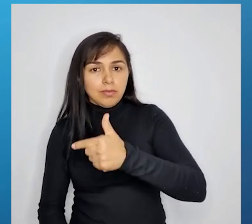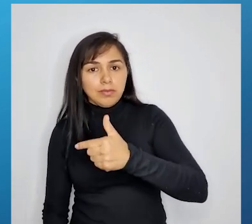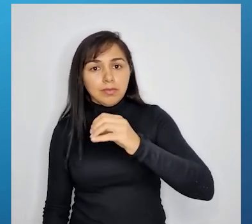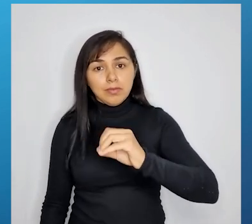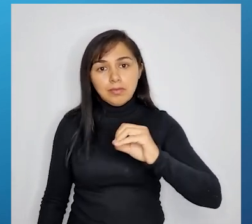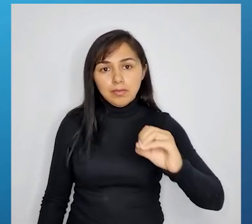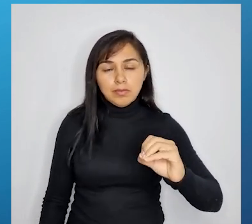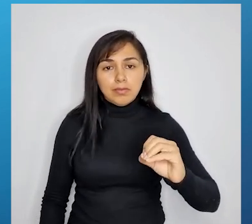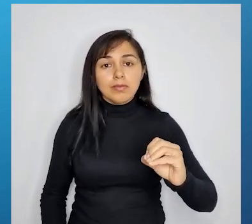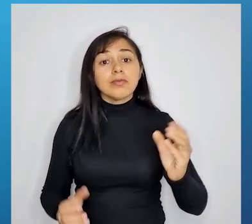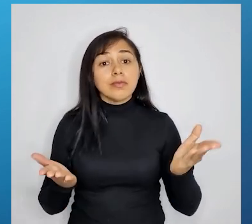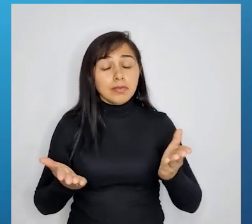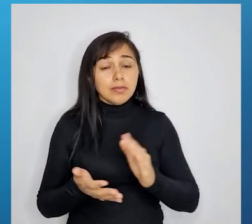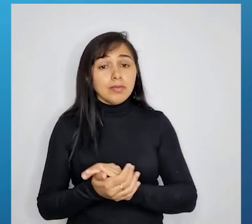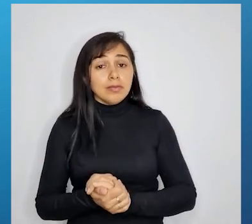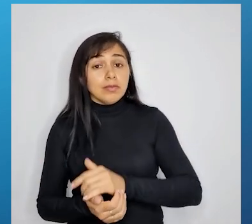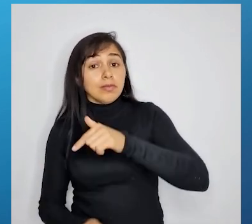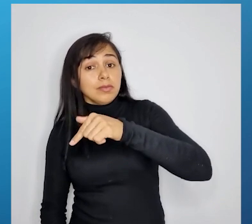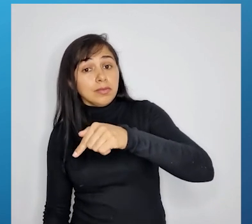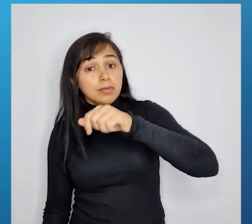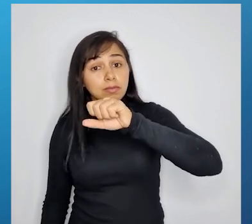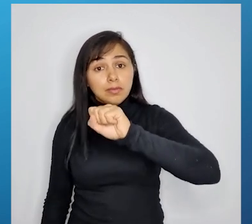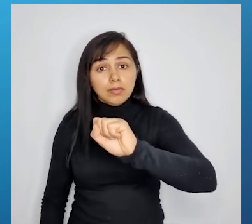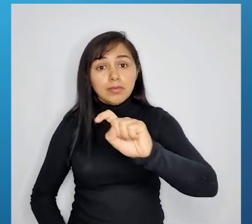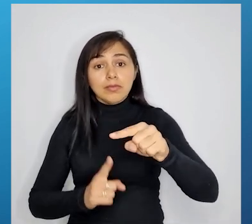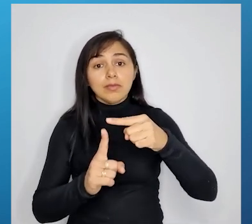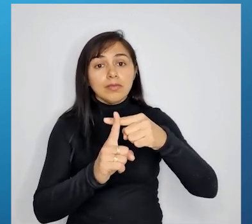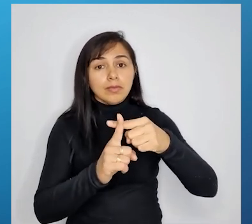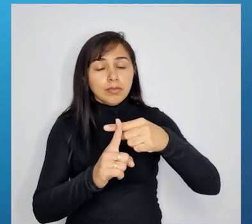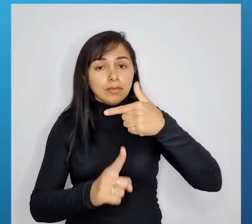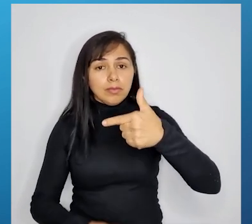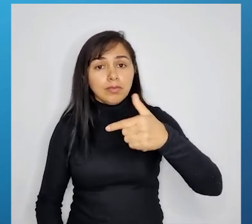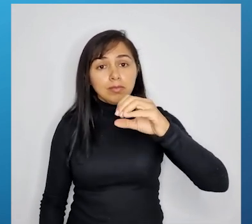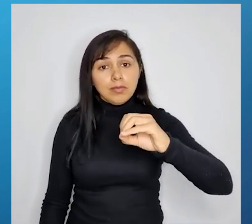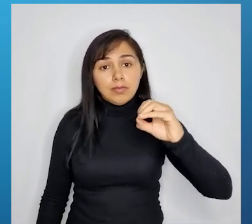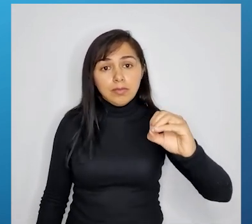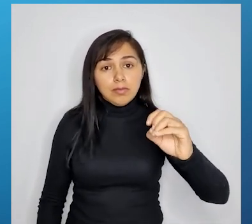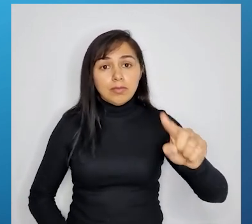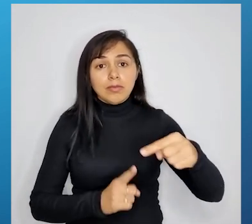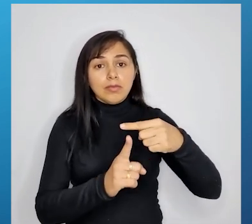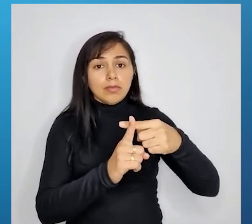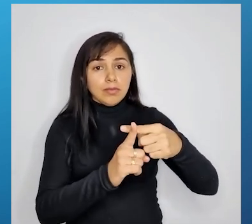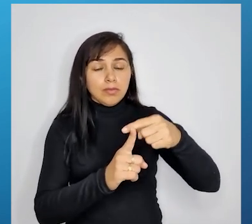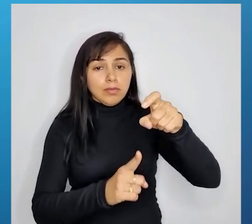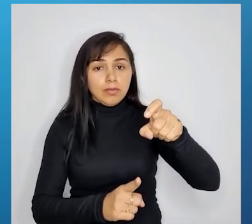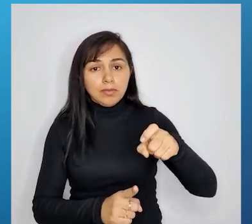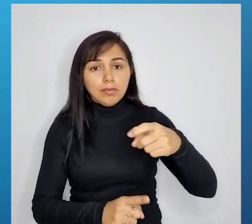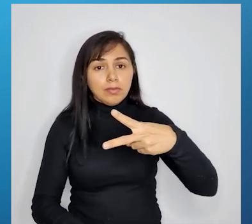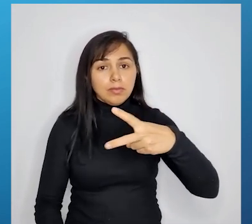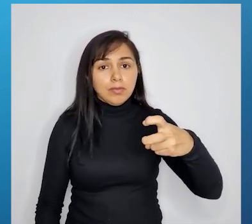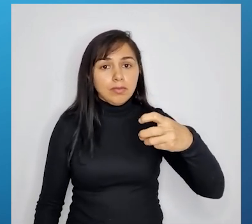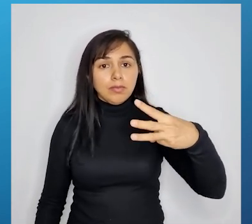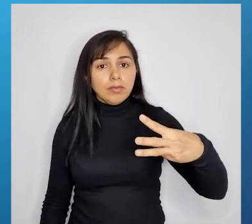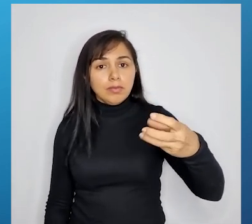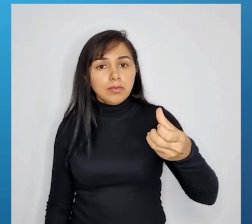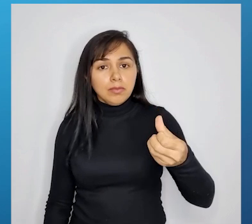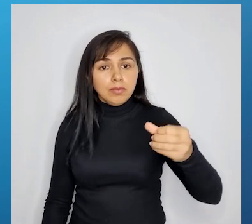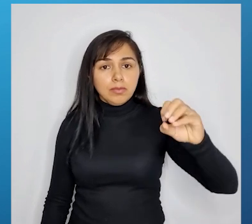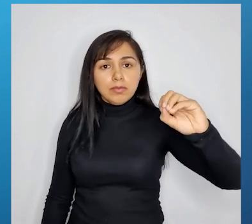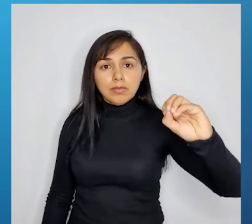78 mais 200 mais x é igual a